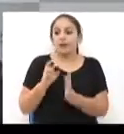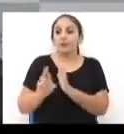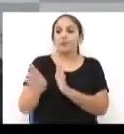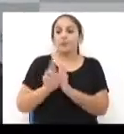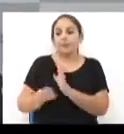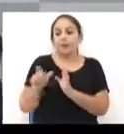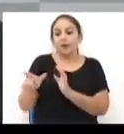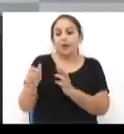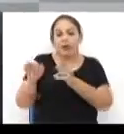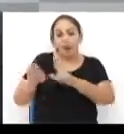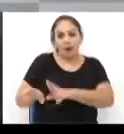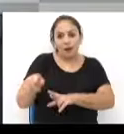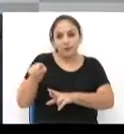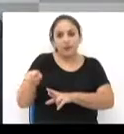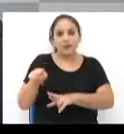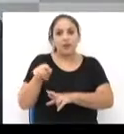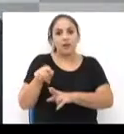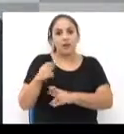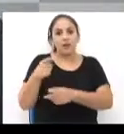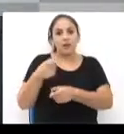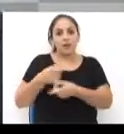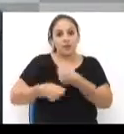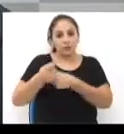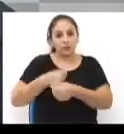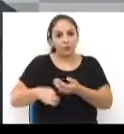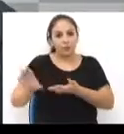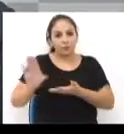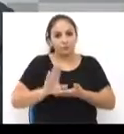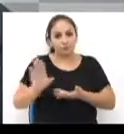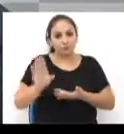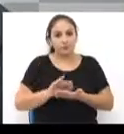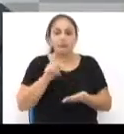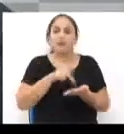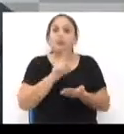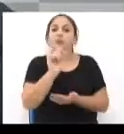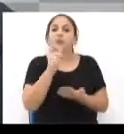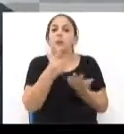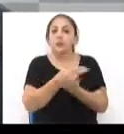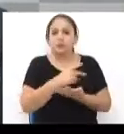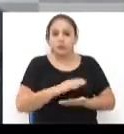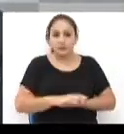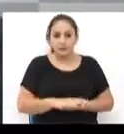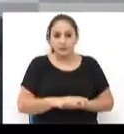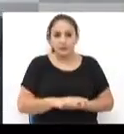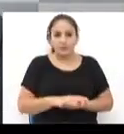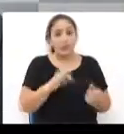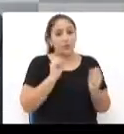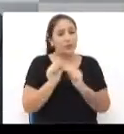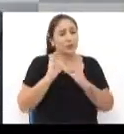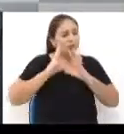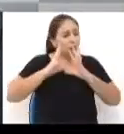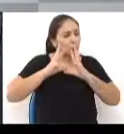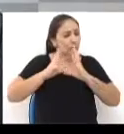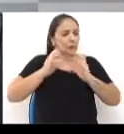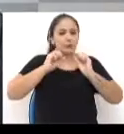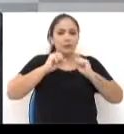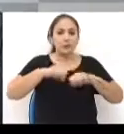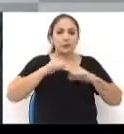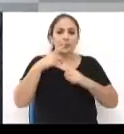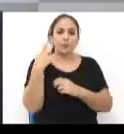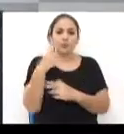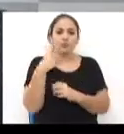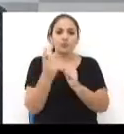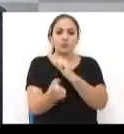aquele setor corporativo ou econômico que o patrocinou. Isso, na verdade, acaba tornando todo o sistema político corrupto